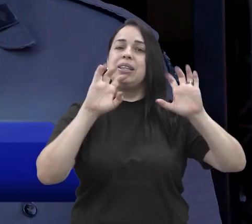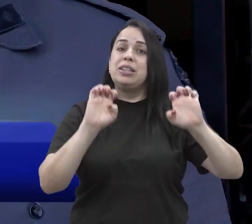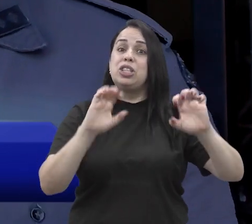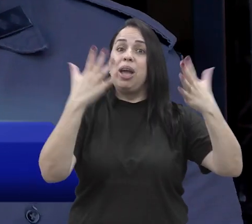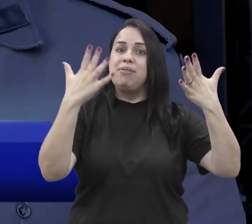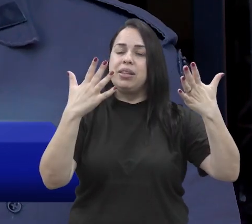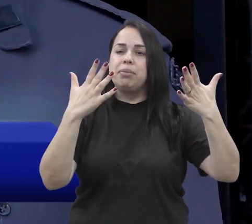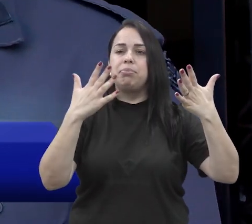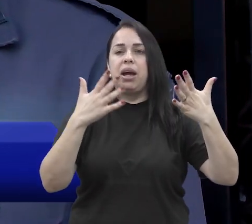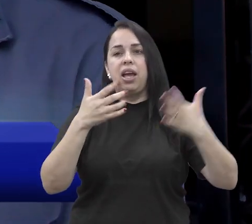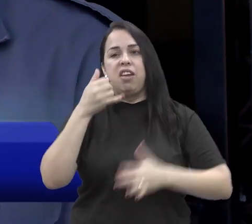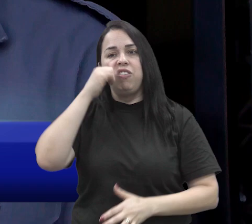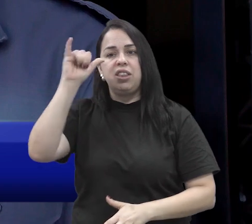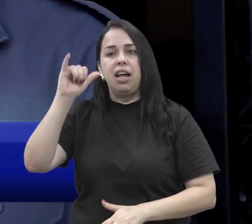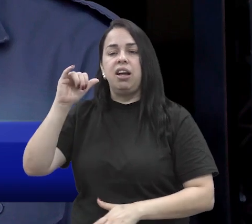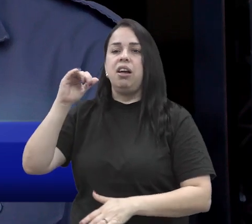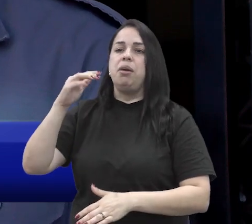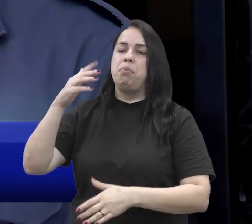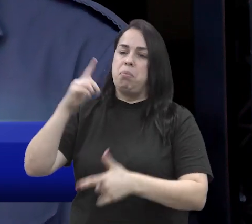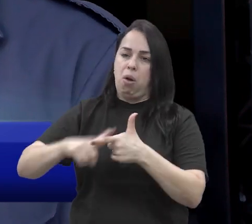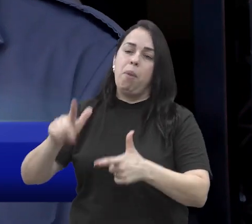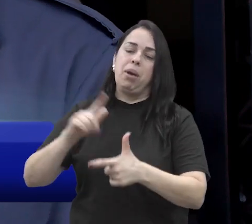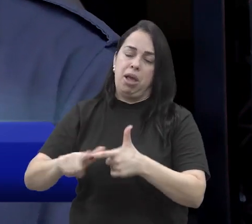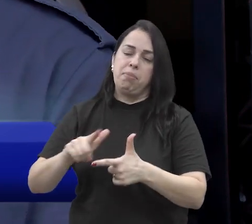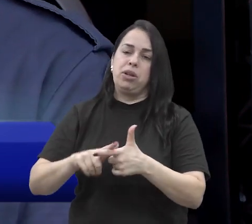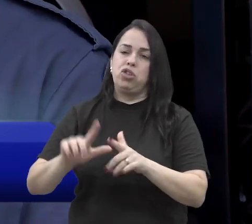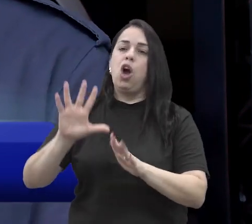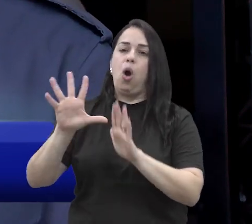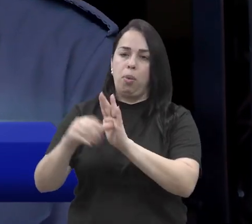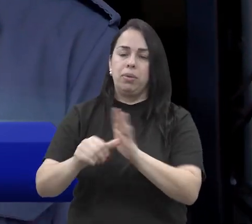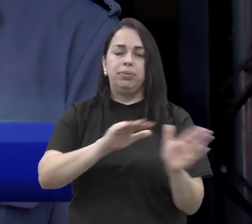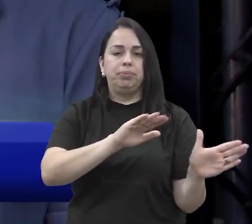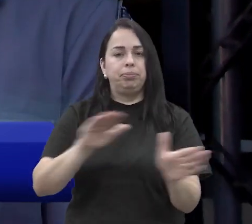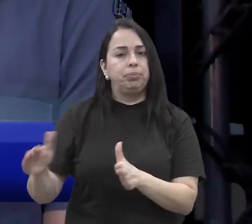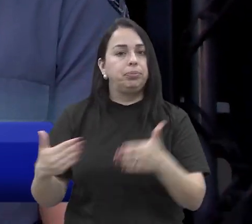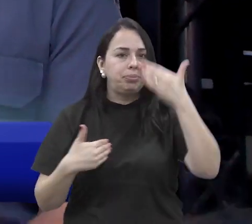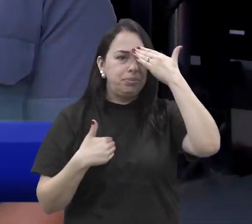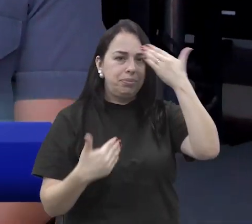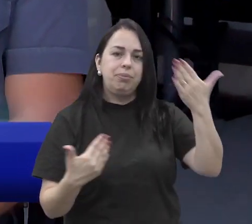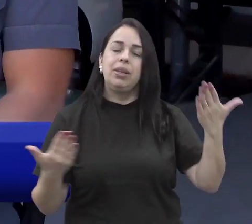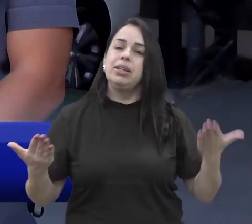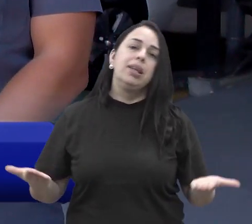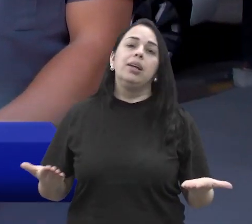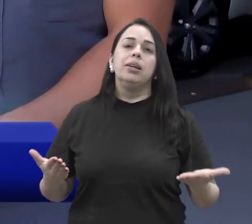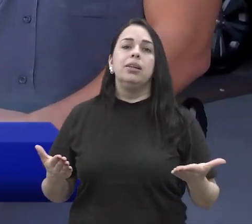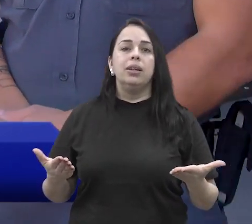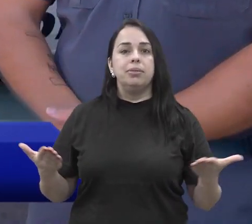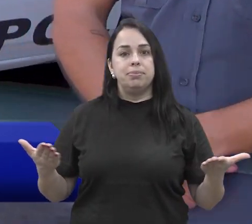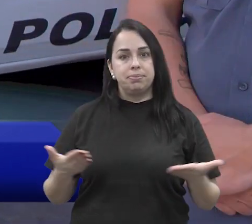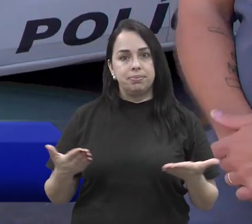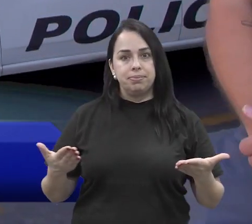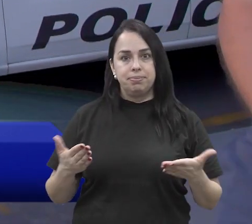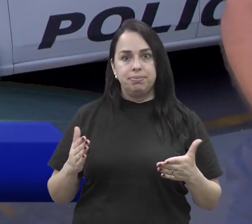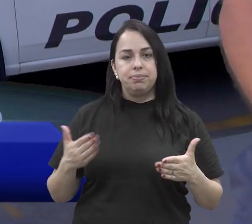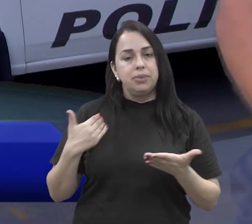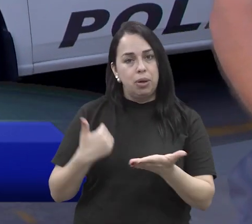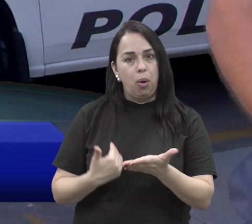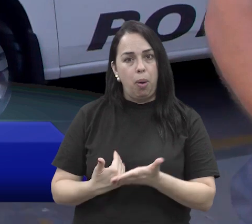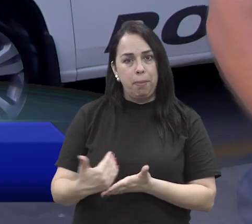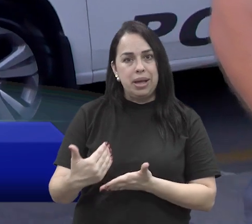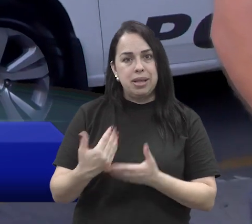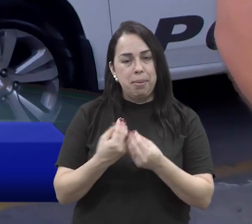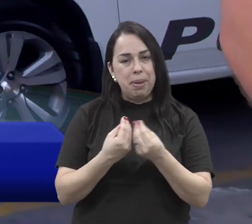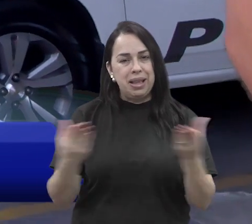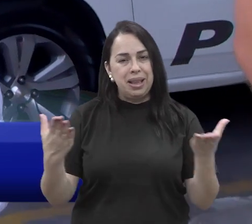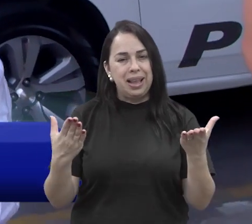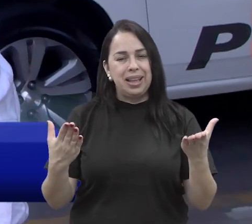de festividades, não se torne aí um transtorno na vida de cada um. Perfeito, obrigada, tenente. É isso, a Operação Natal